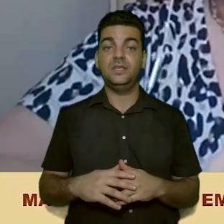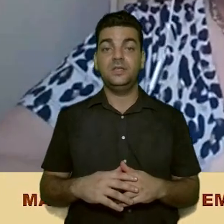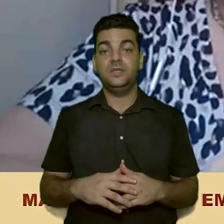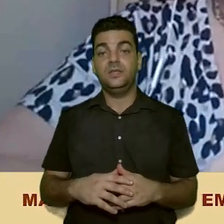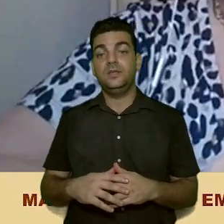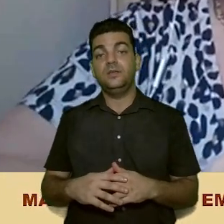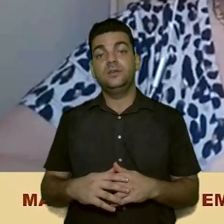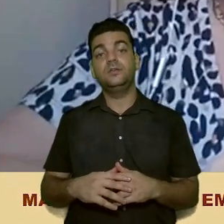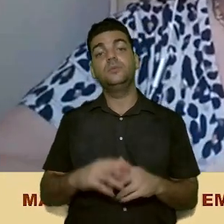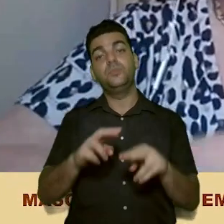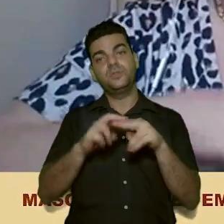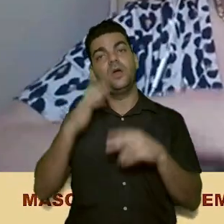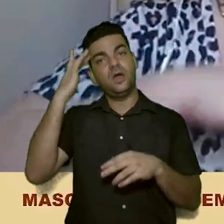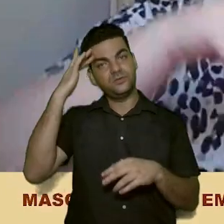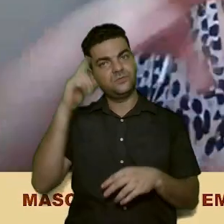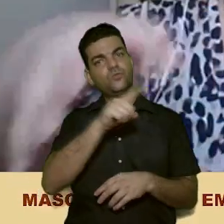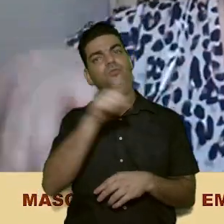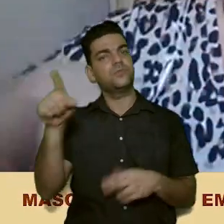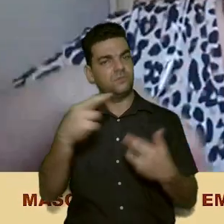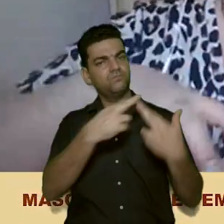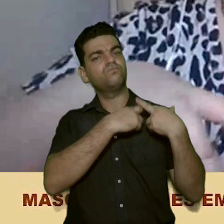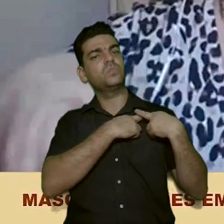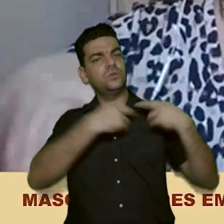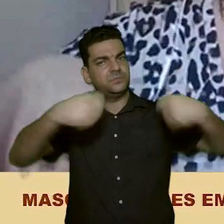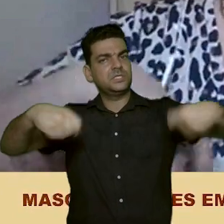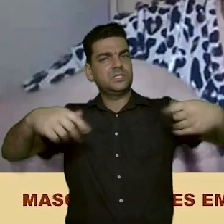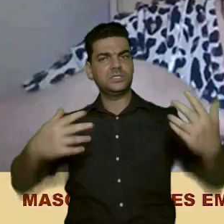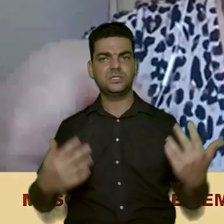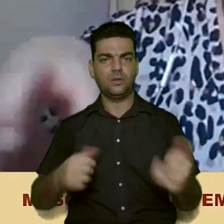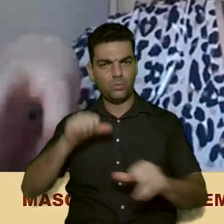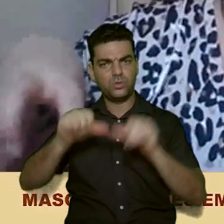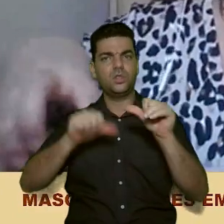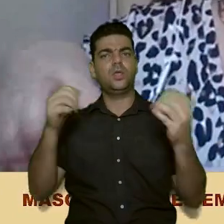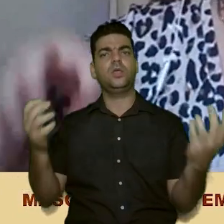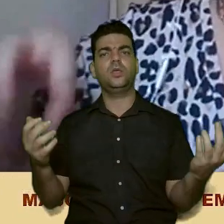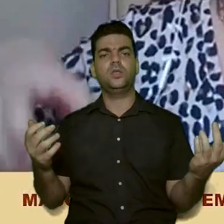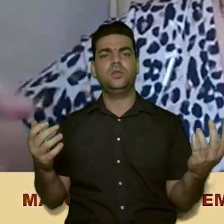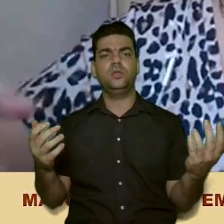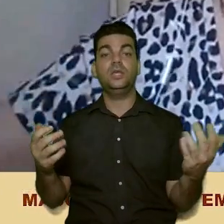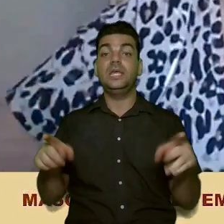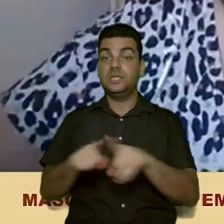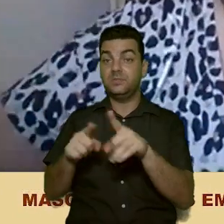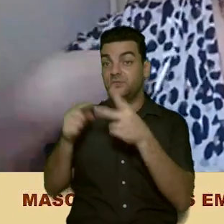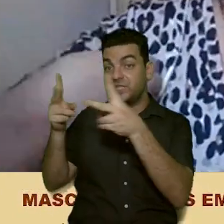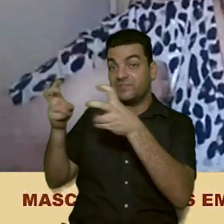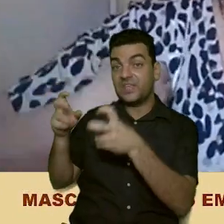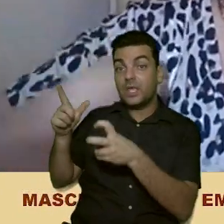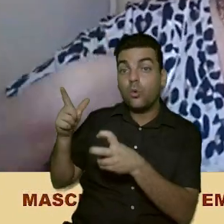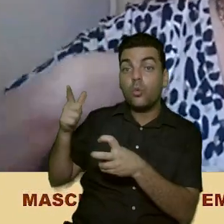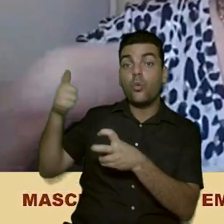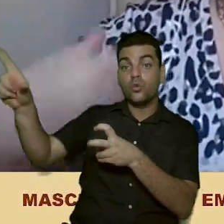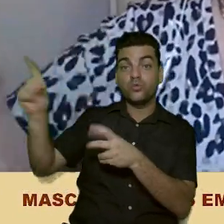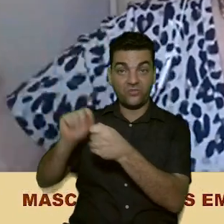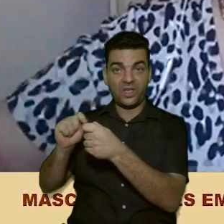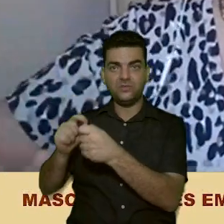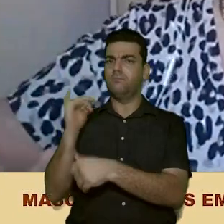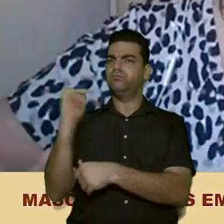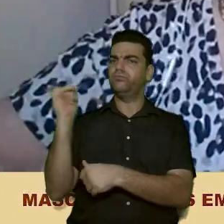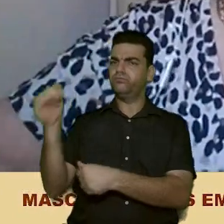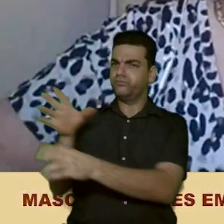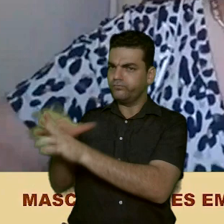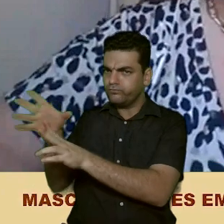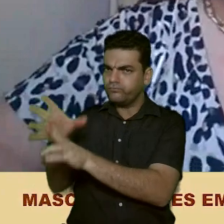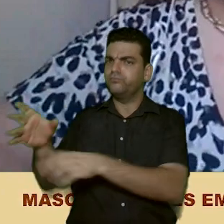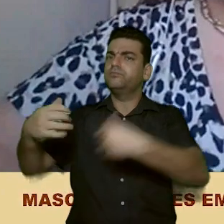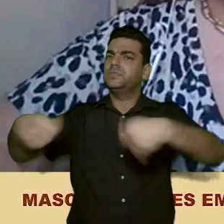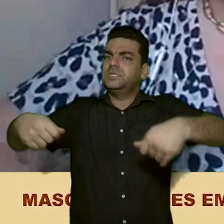compreendessem a sua responsabilidade de modulação do comportamento de outros homens, porque isso, para mim, isso é uma necessidade, isso é uma